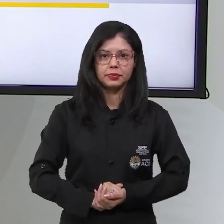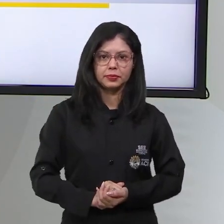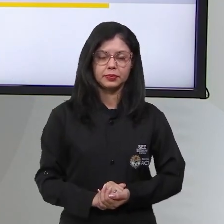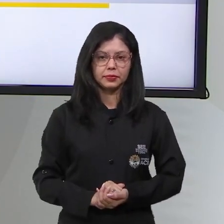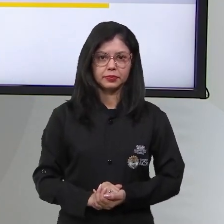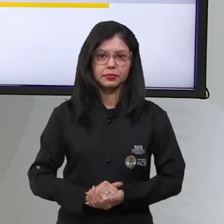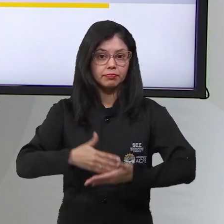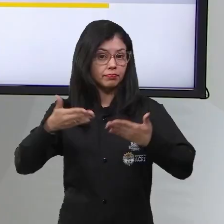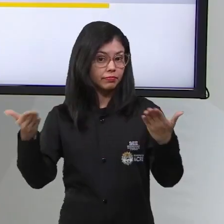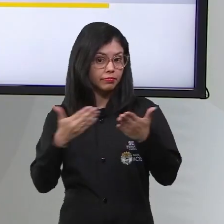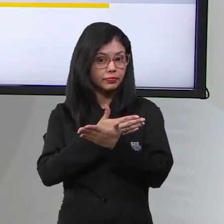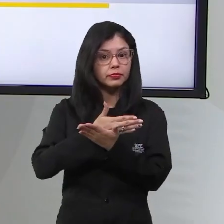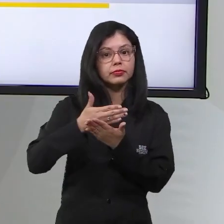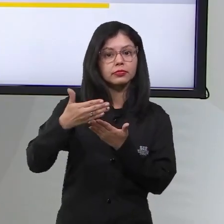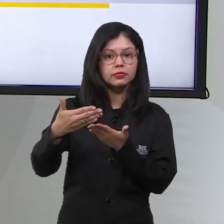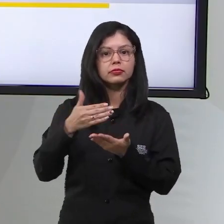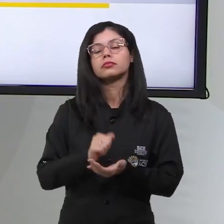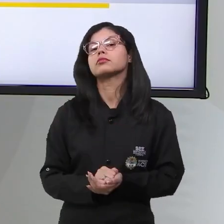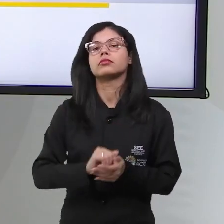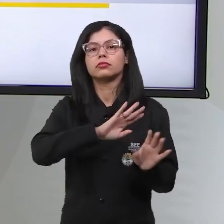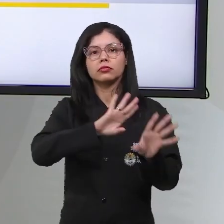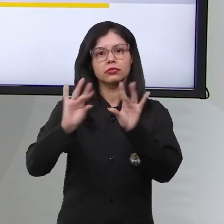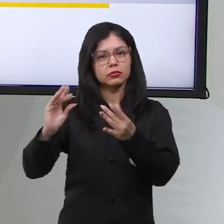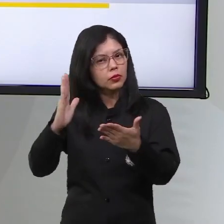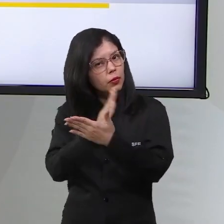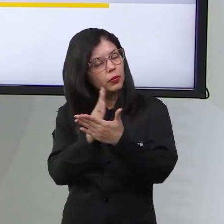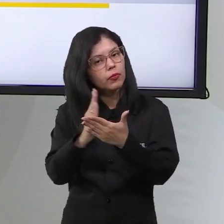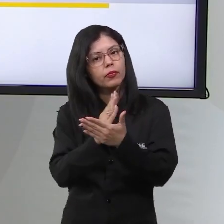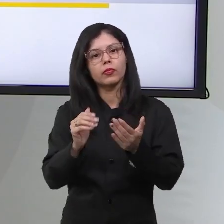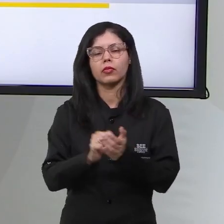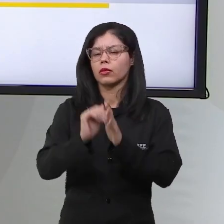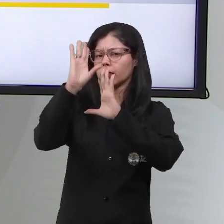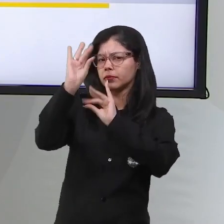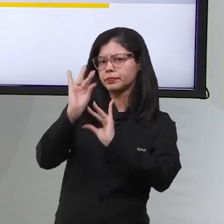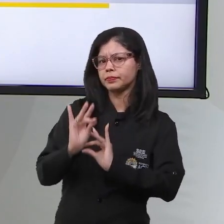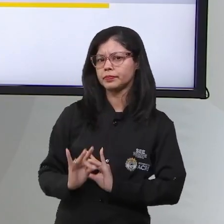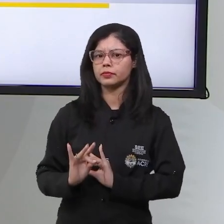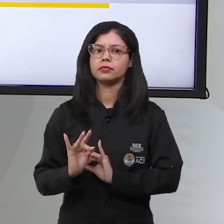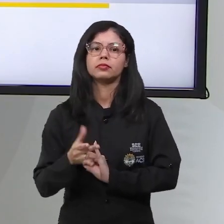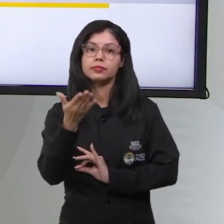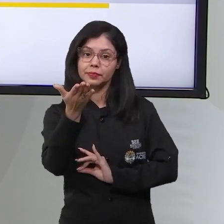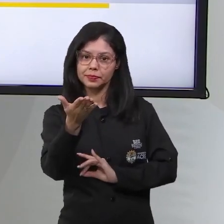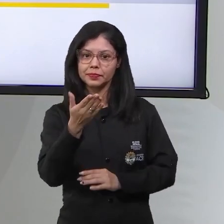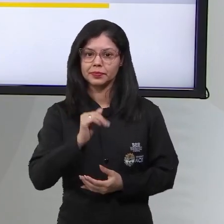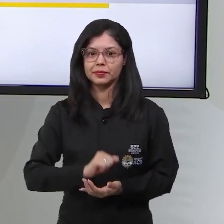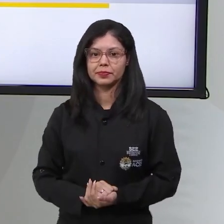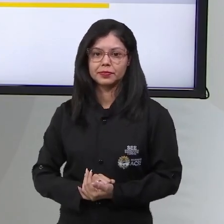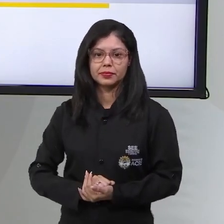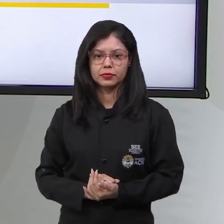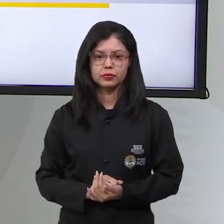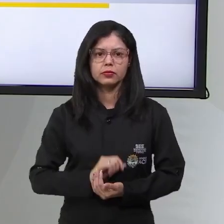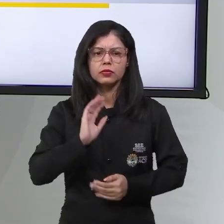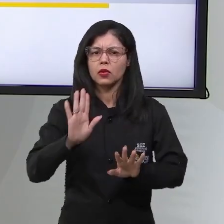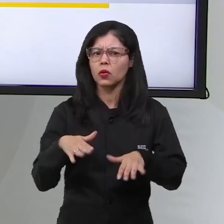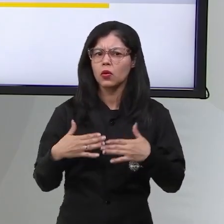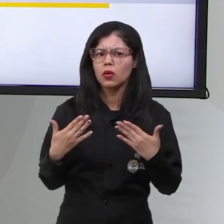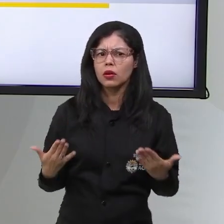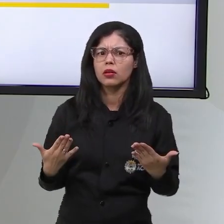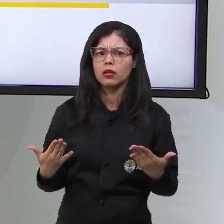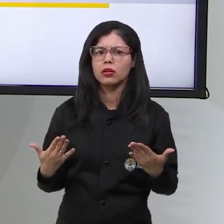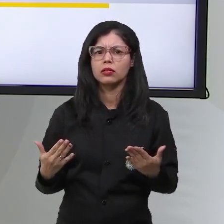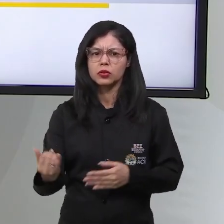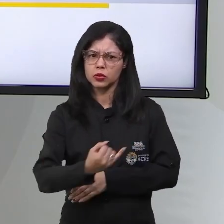sinal. E para começar, eu trago algumas indagações para vocês. Qual